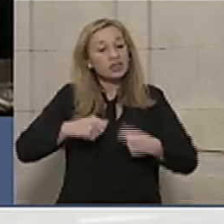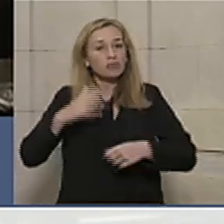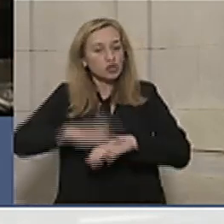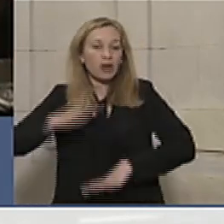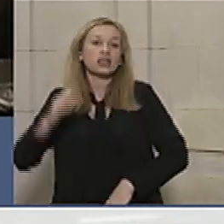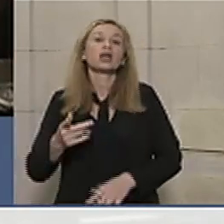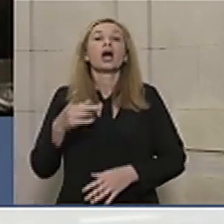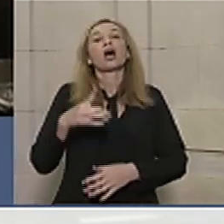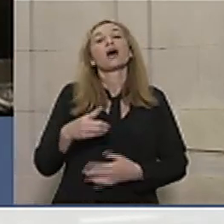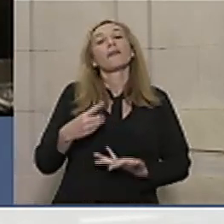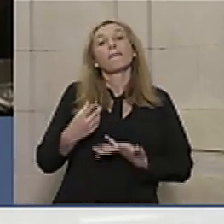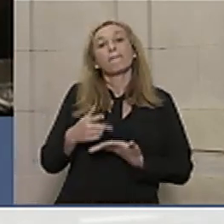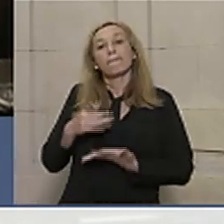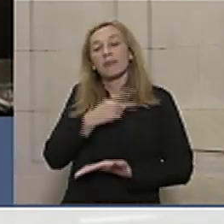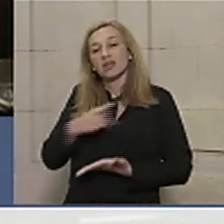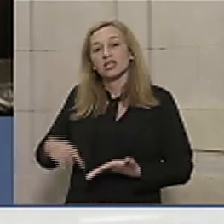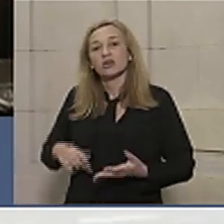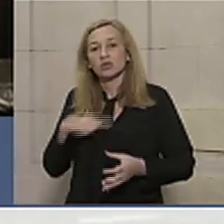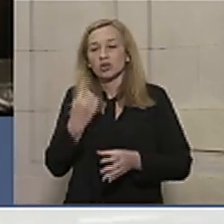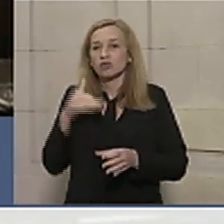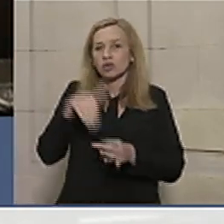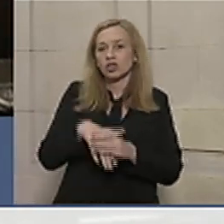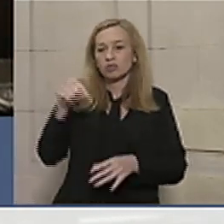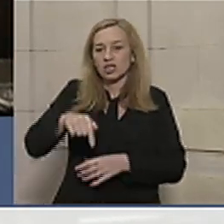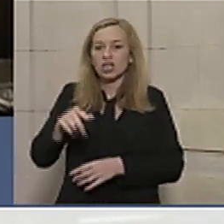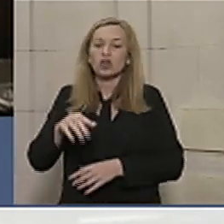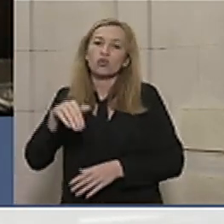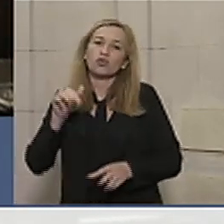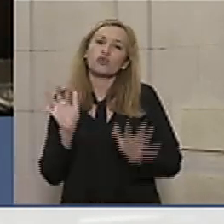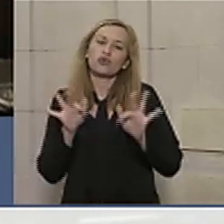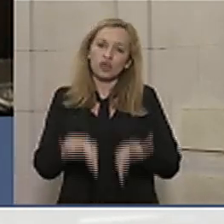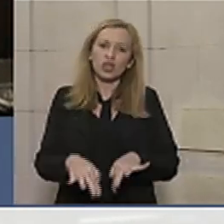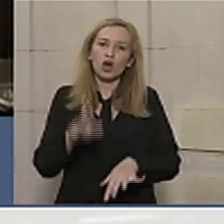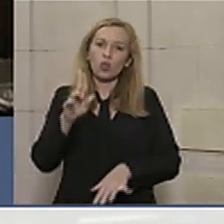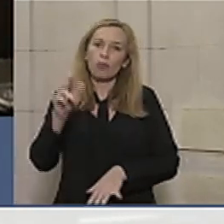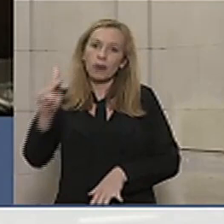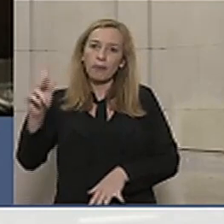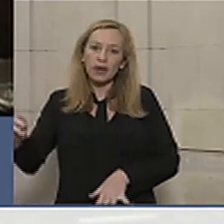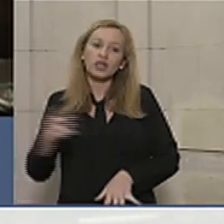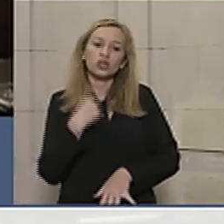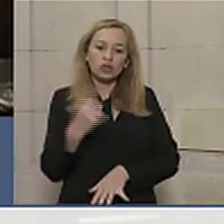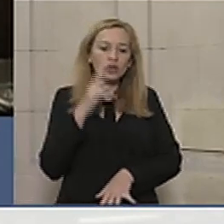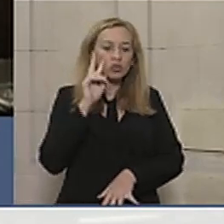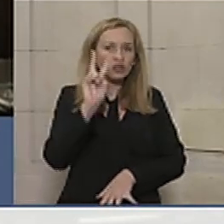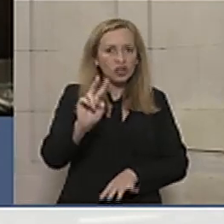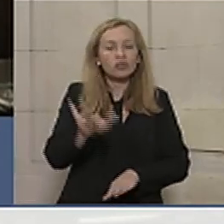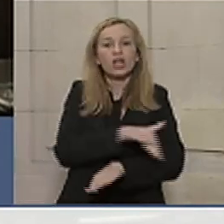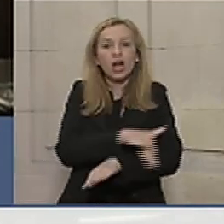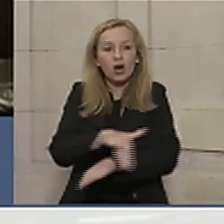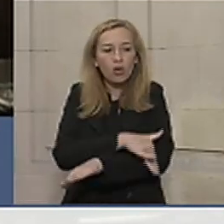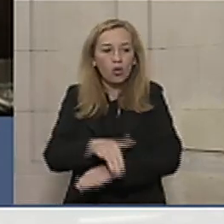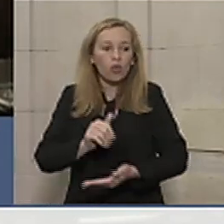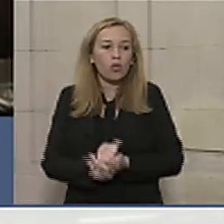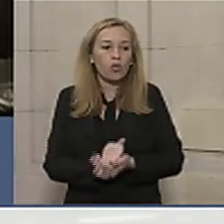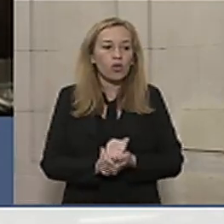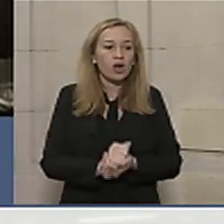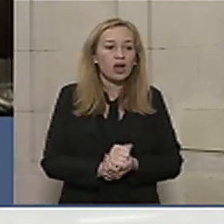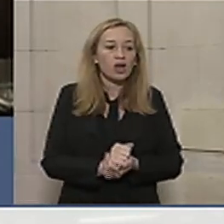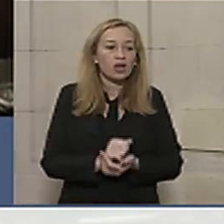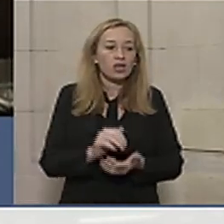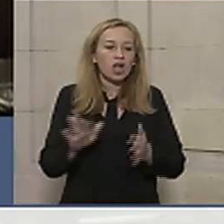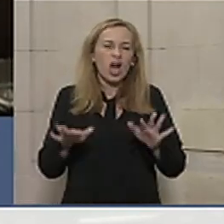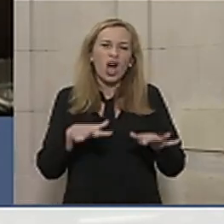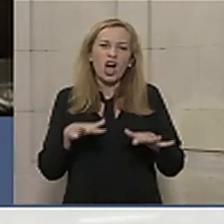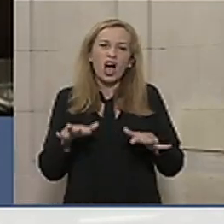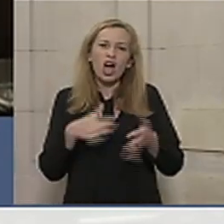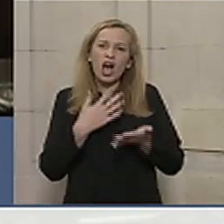votamos aqui há pouco tempo o fim das UPPs, e nós já estamos vendo nas ruas a desmobilização de algumas